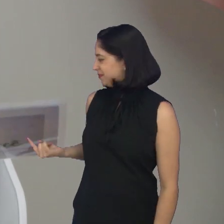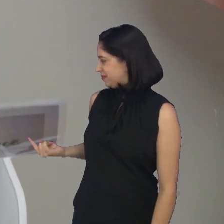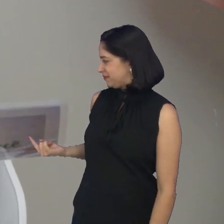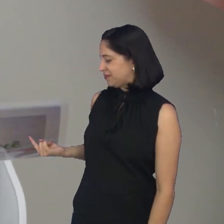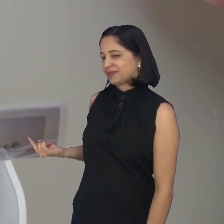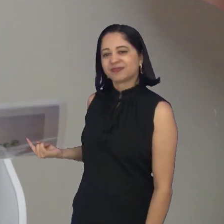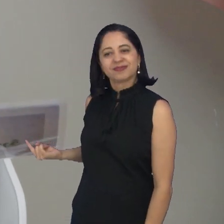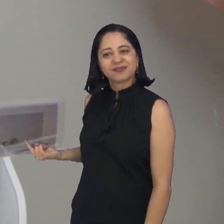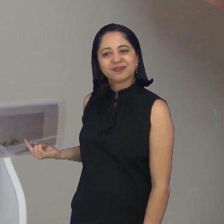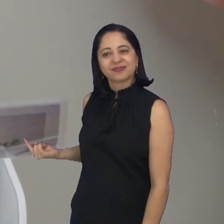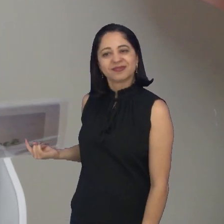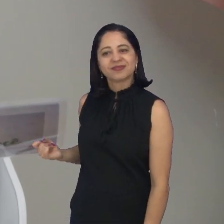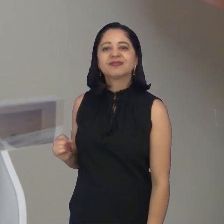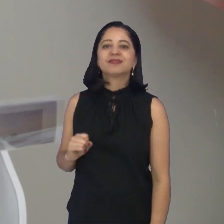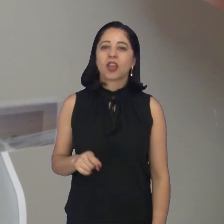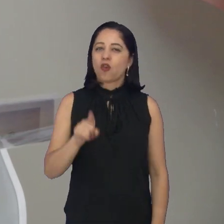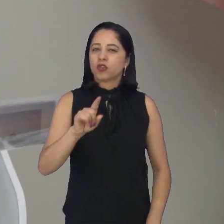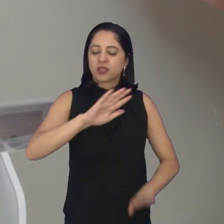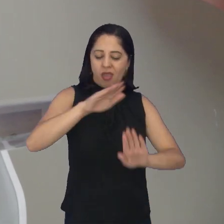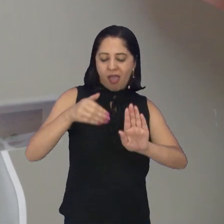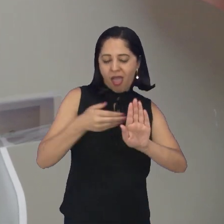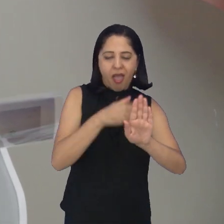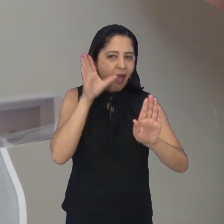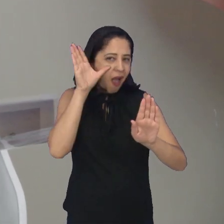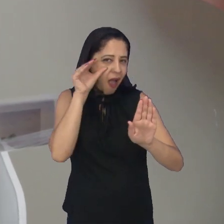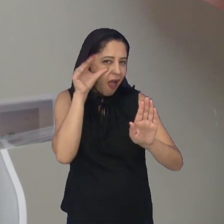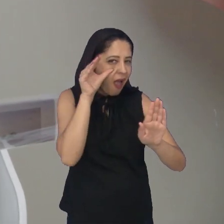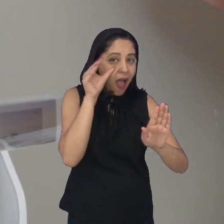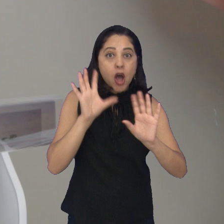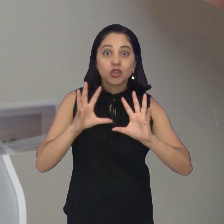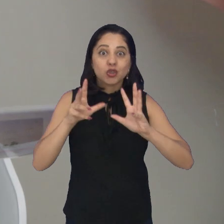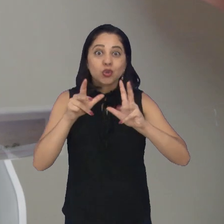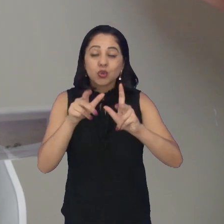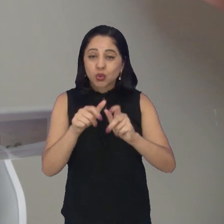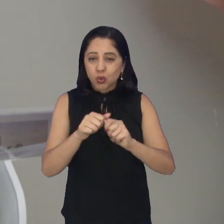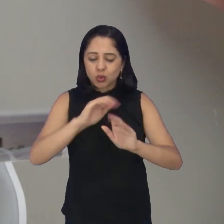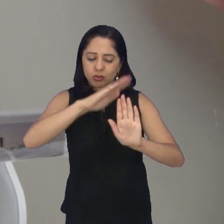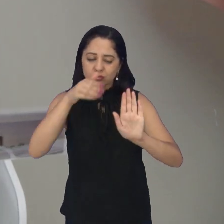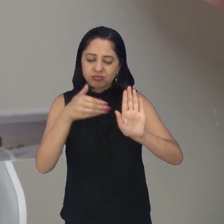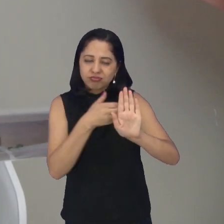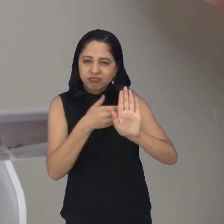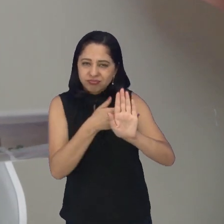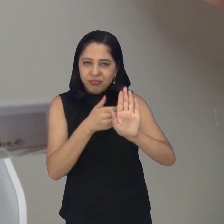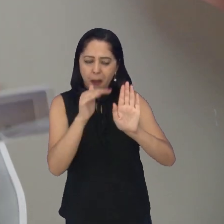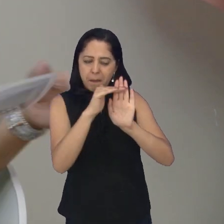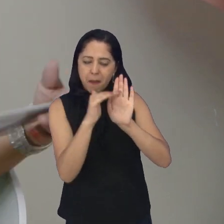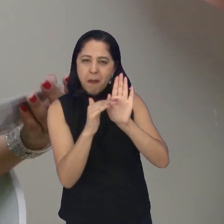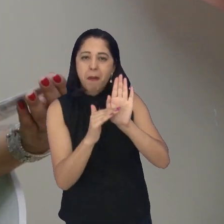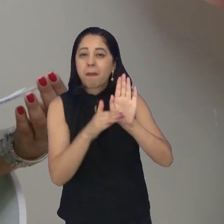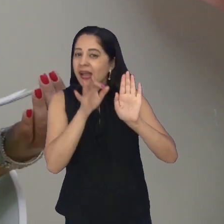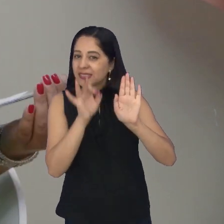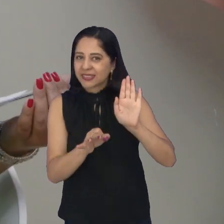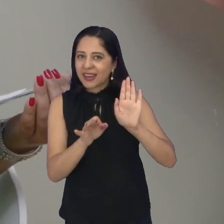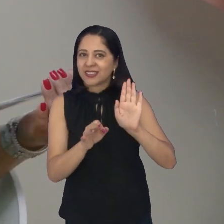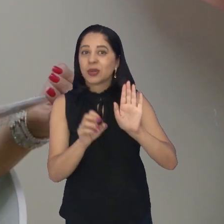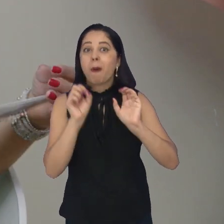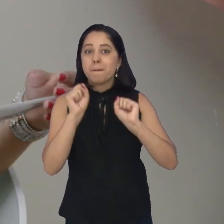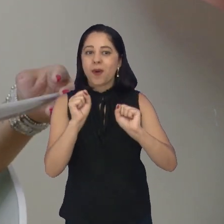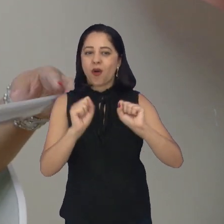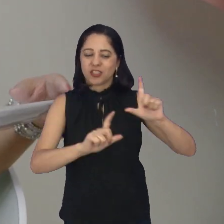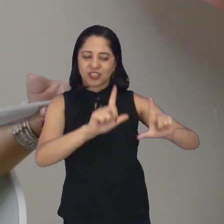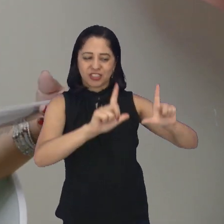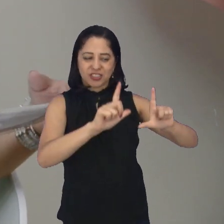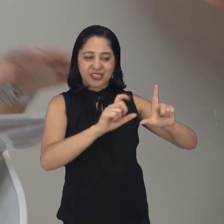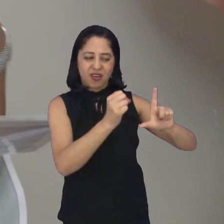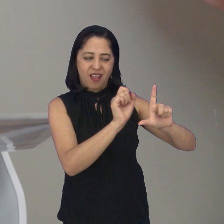Nessa página você também fica por dentro dos bastidores da TV Câmara, as estreias dos programas. Então basta mirar aí o